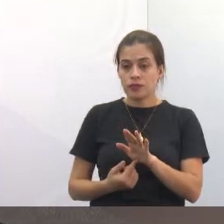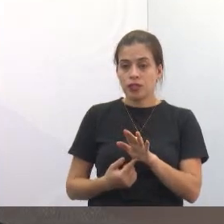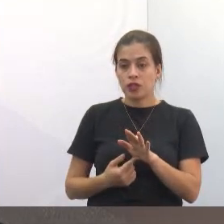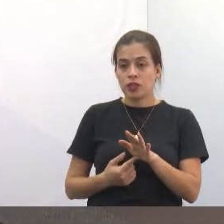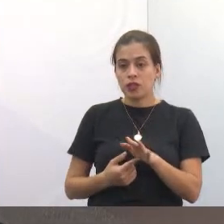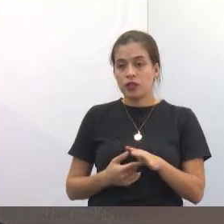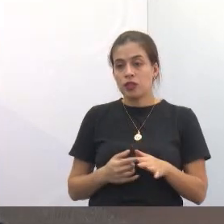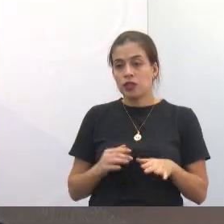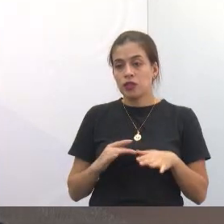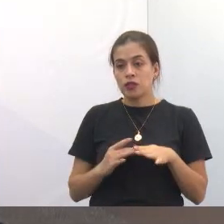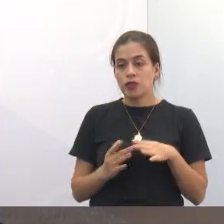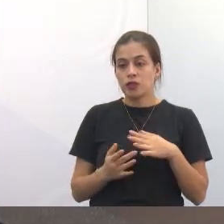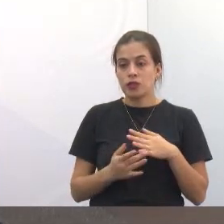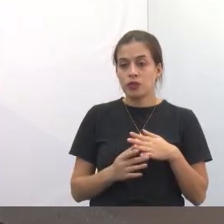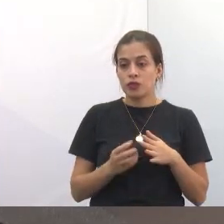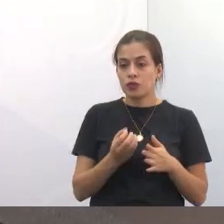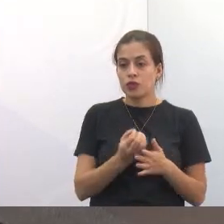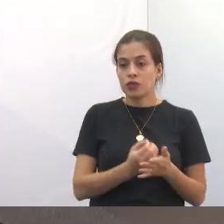oficiais.